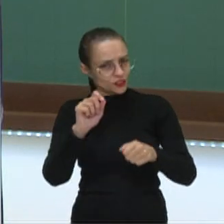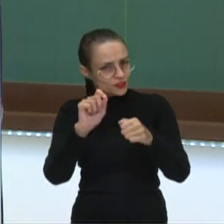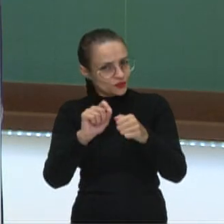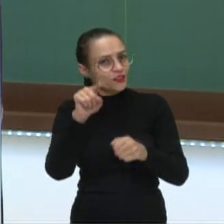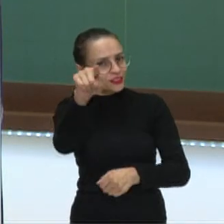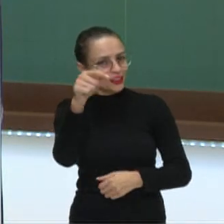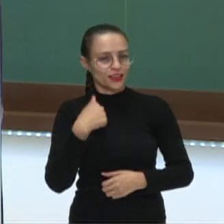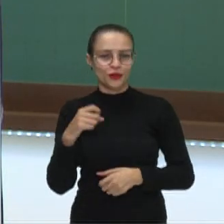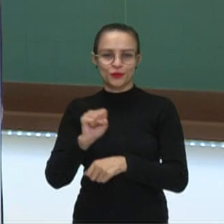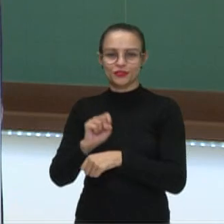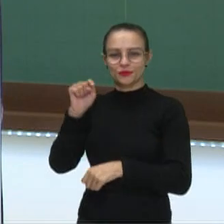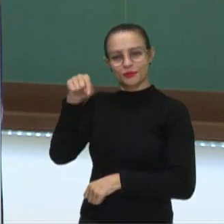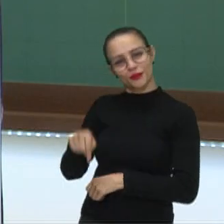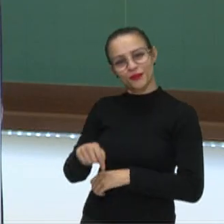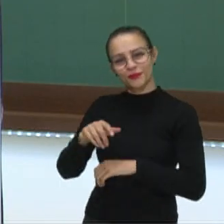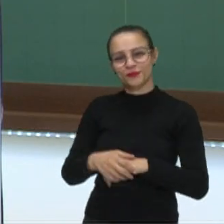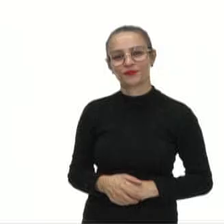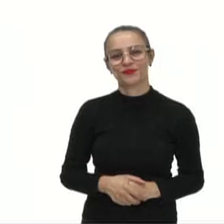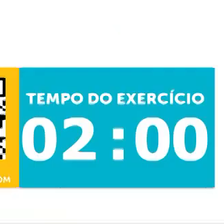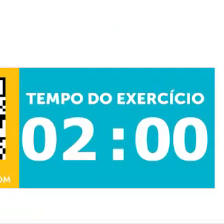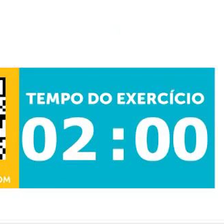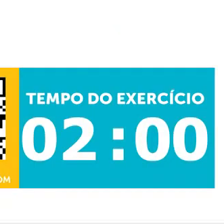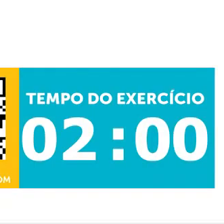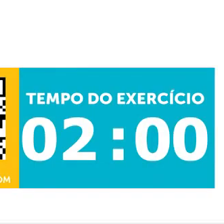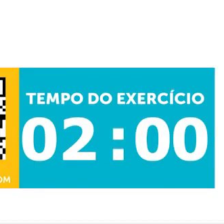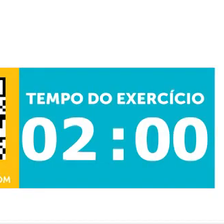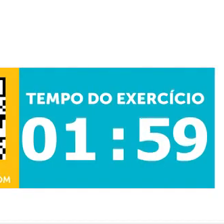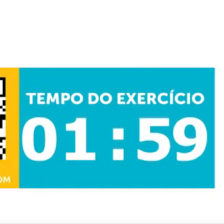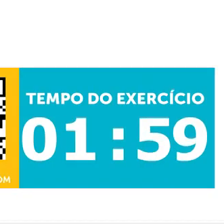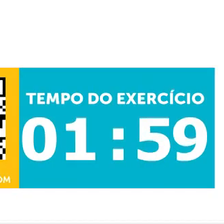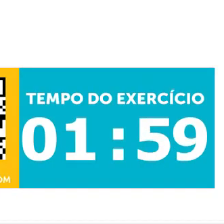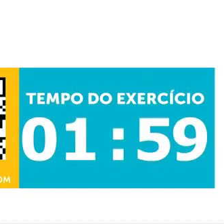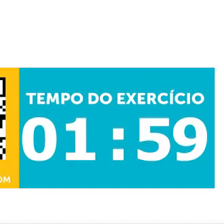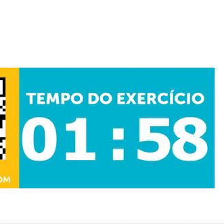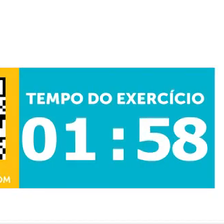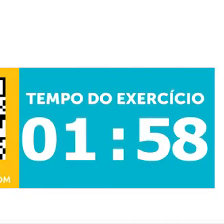que nós te aguardamos daqui!